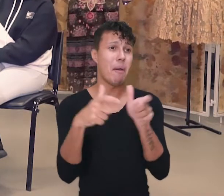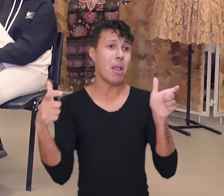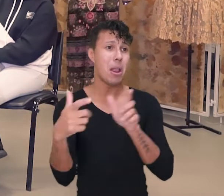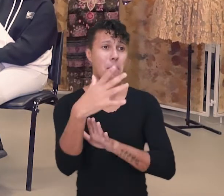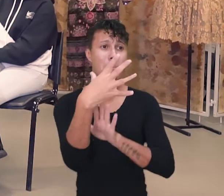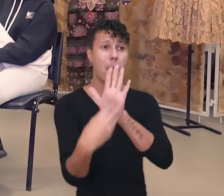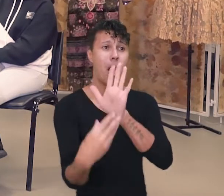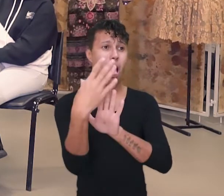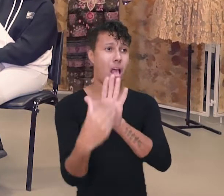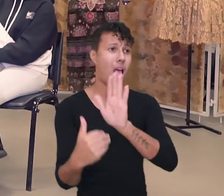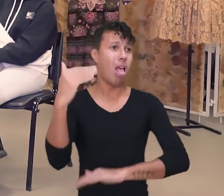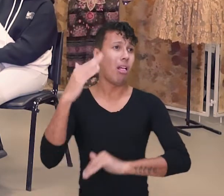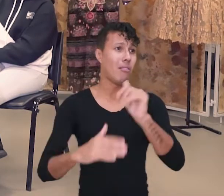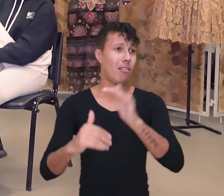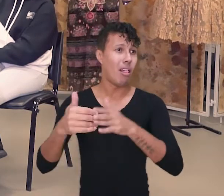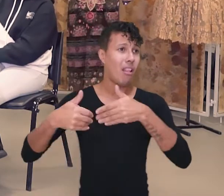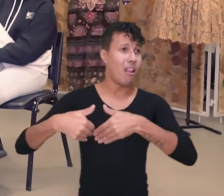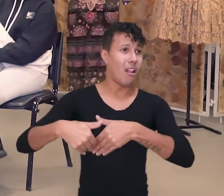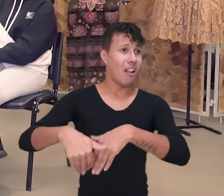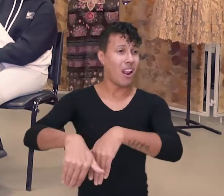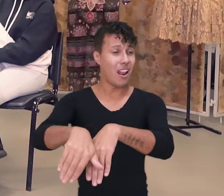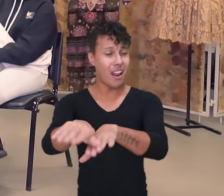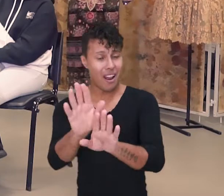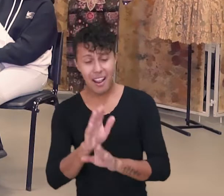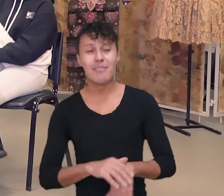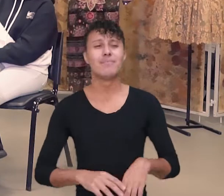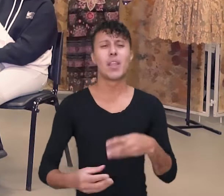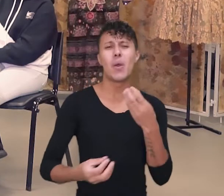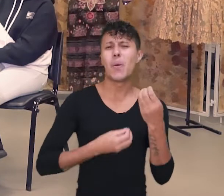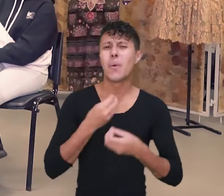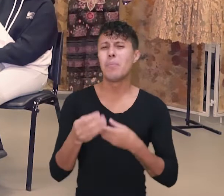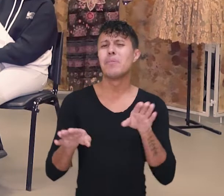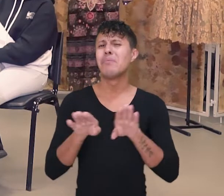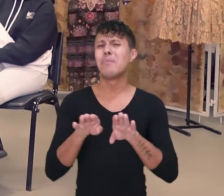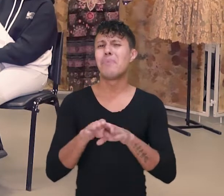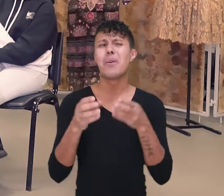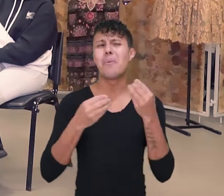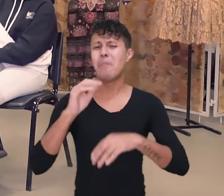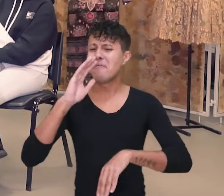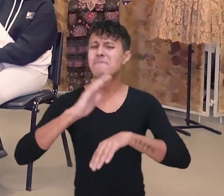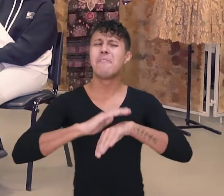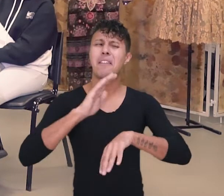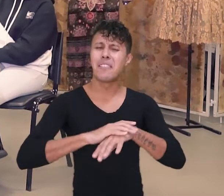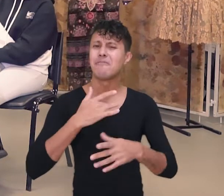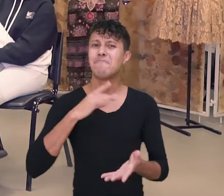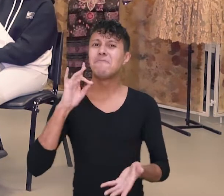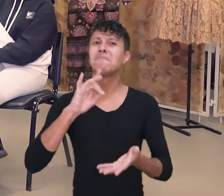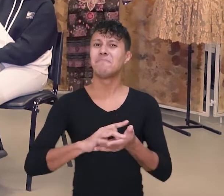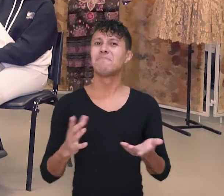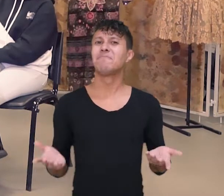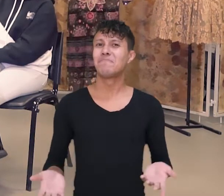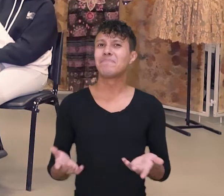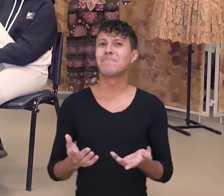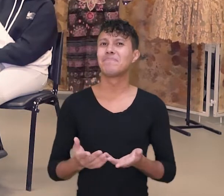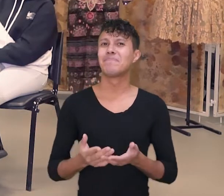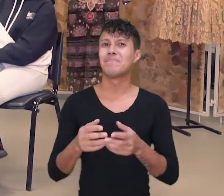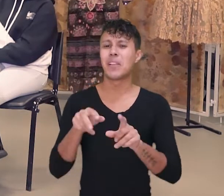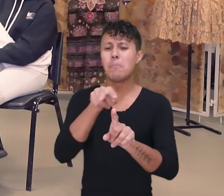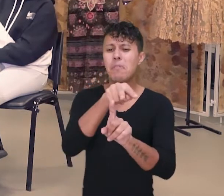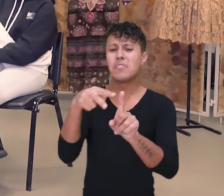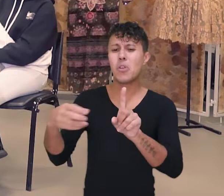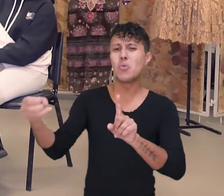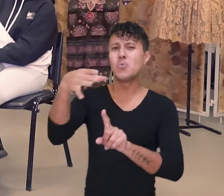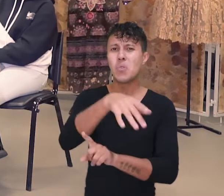reproduzido e, em vez de só reproduzir aquilo que está sendo reproduzido, como fazer algo que realmente é uma